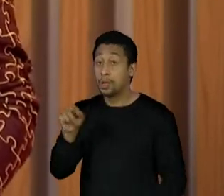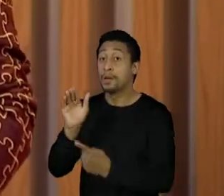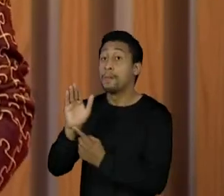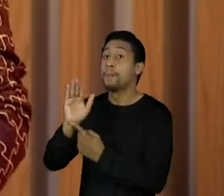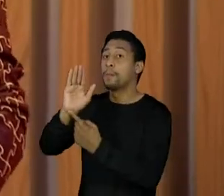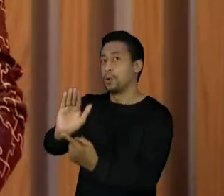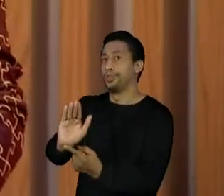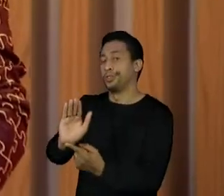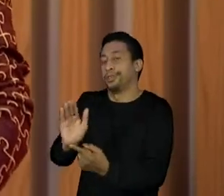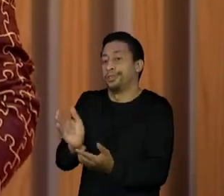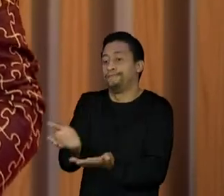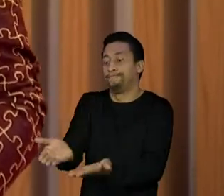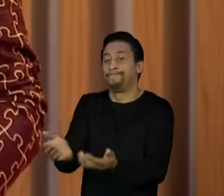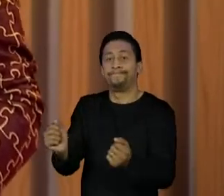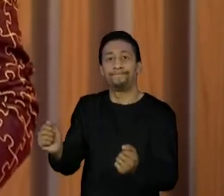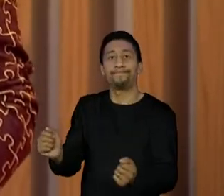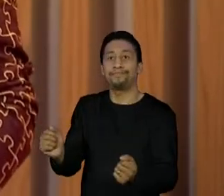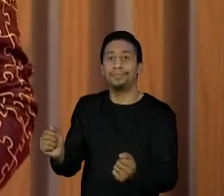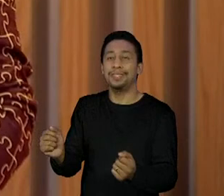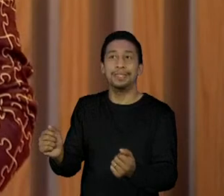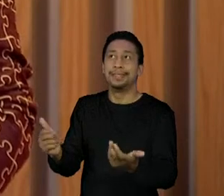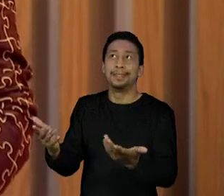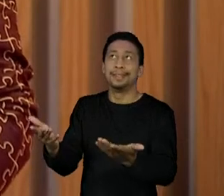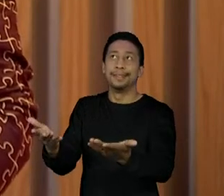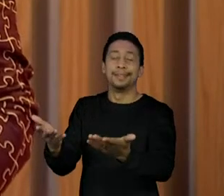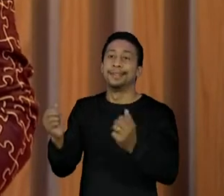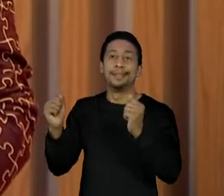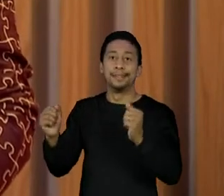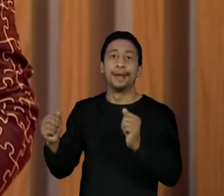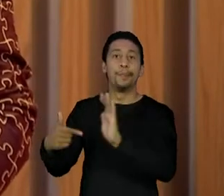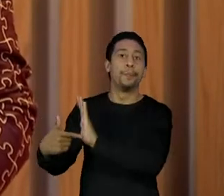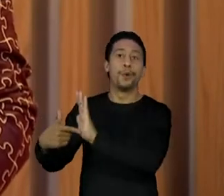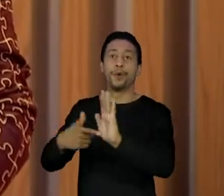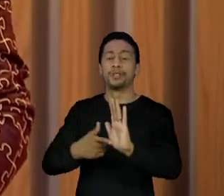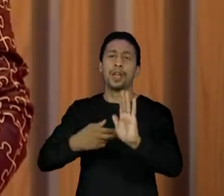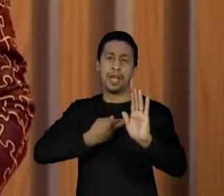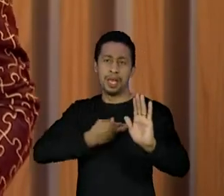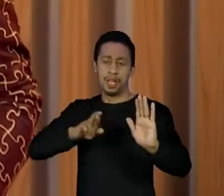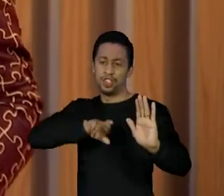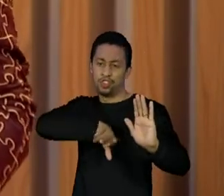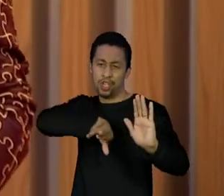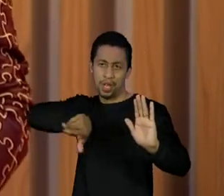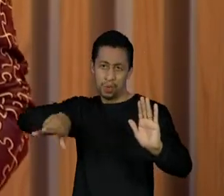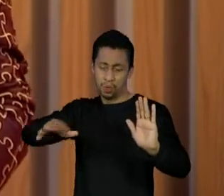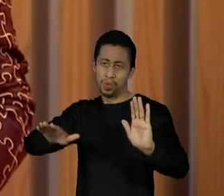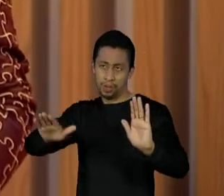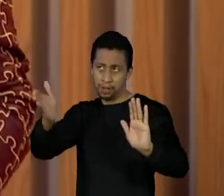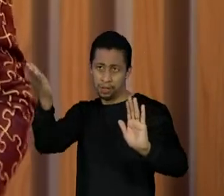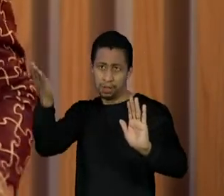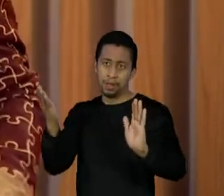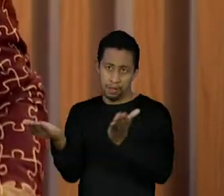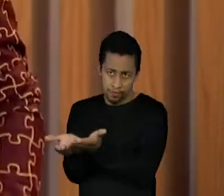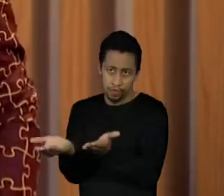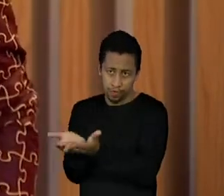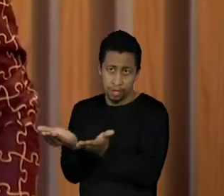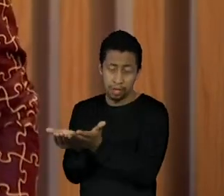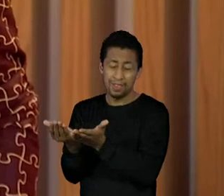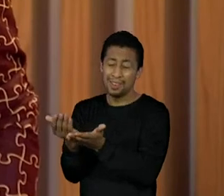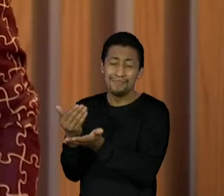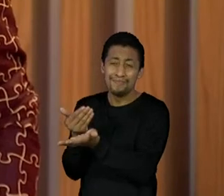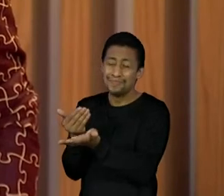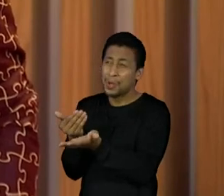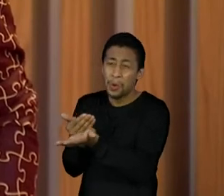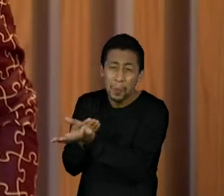notadamente, não é? Quer dizer, ligado às religiões evangélicas que chegaram